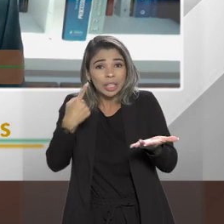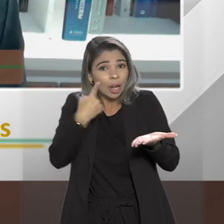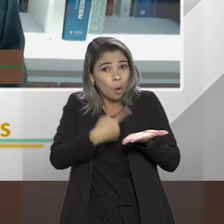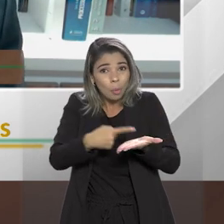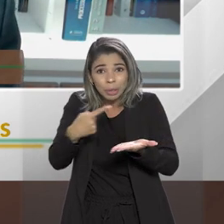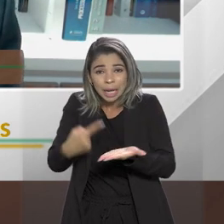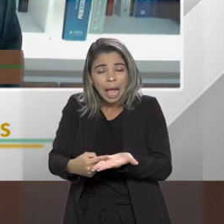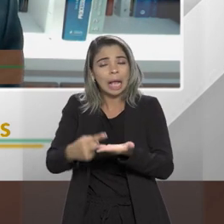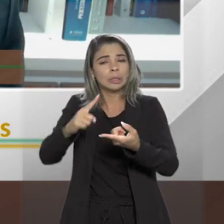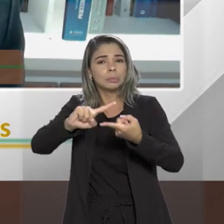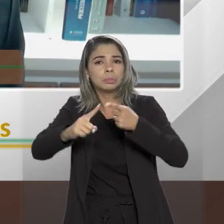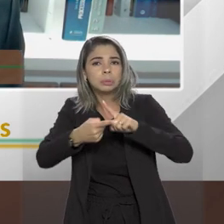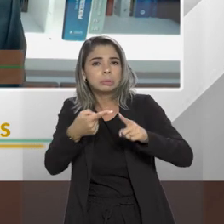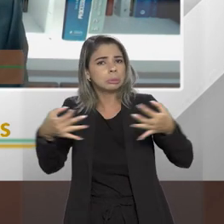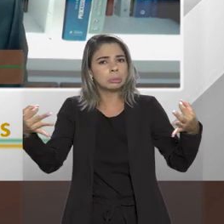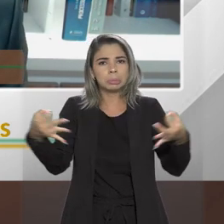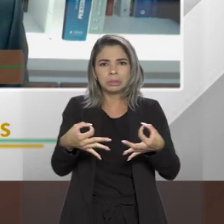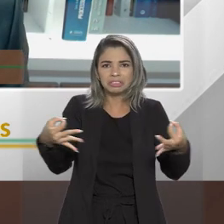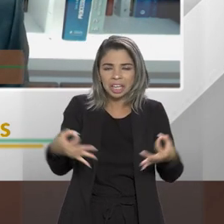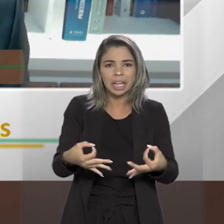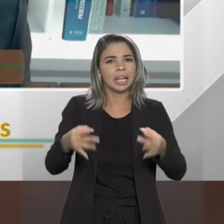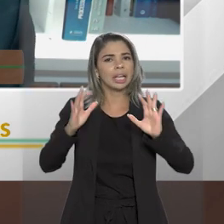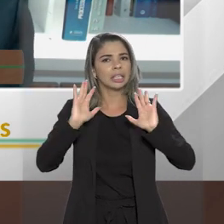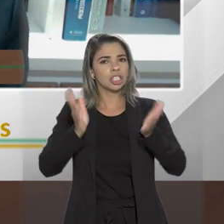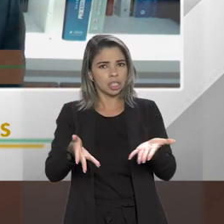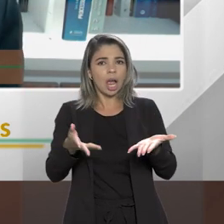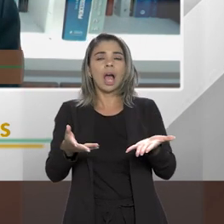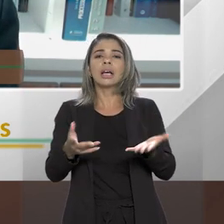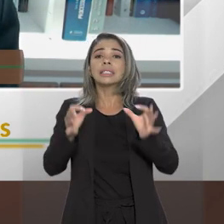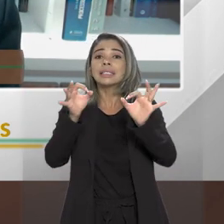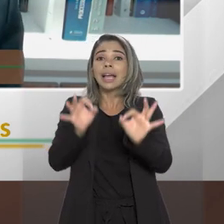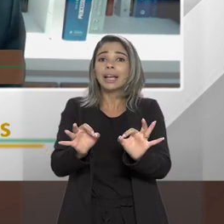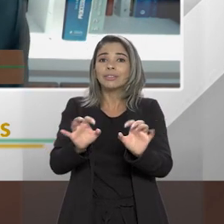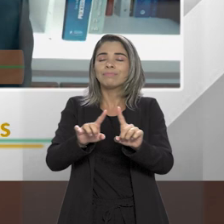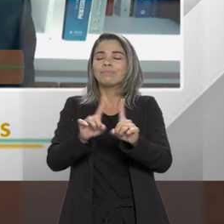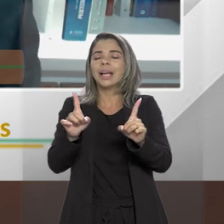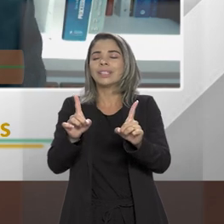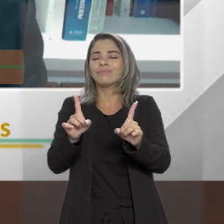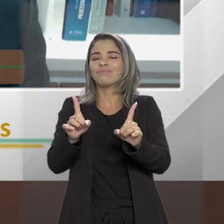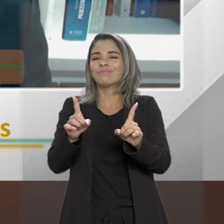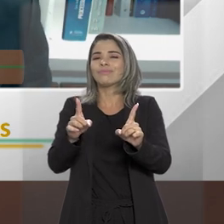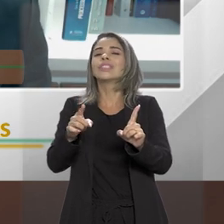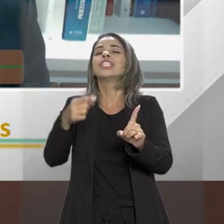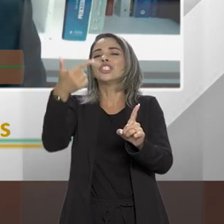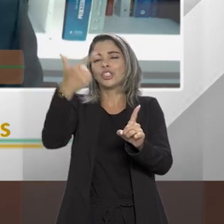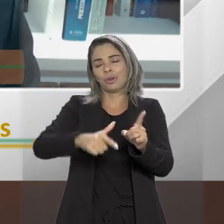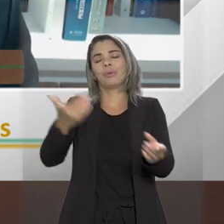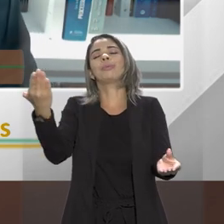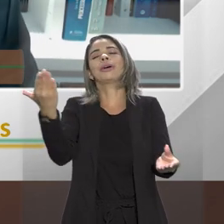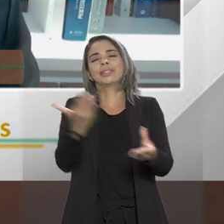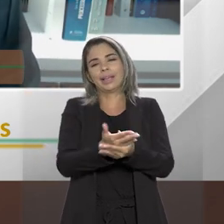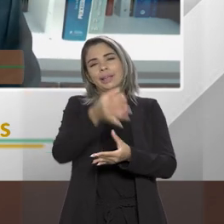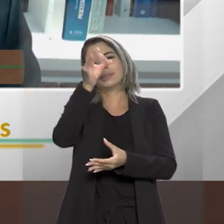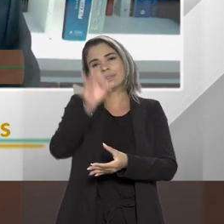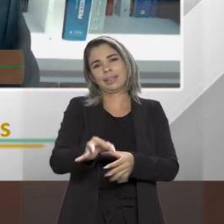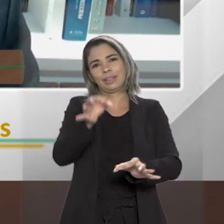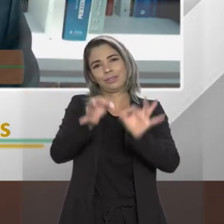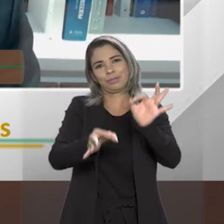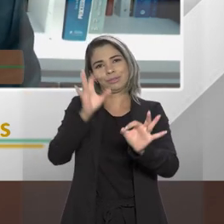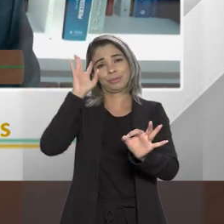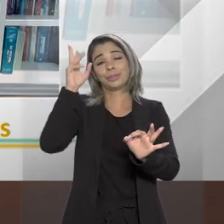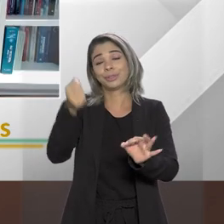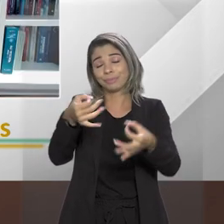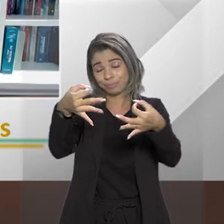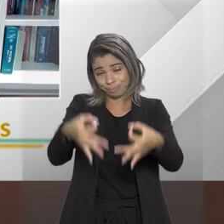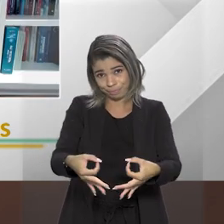forma perfeita, de maneira bem conduzida, certamente seria mais um processo judicial a ser decidido aí pelos nossos